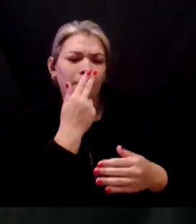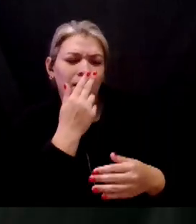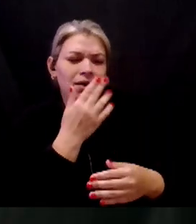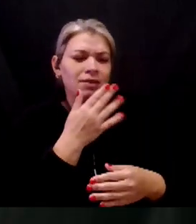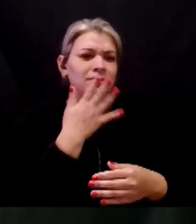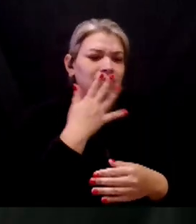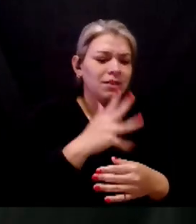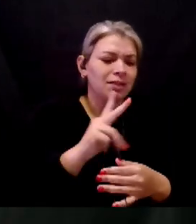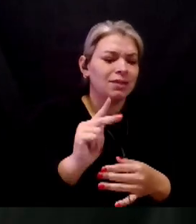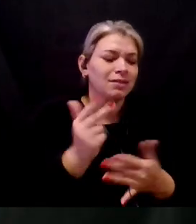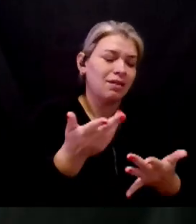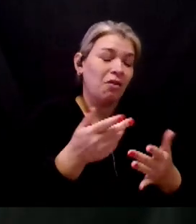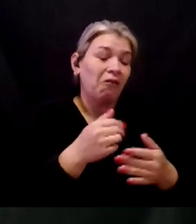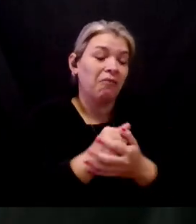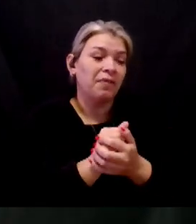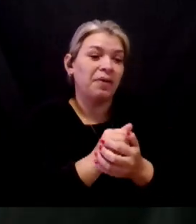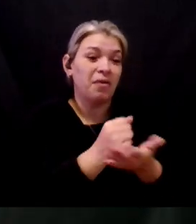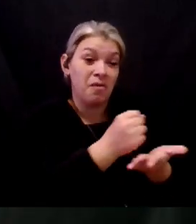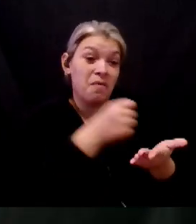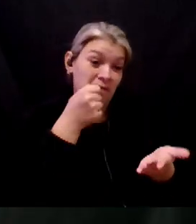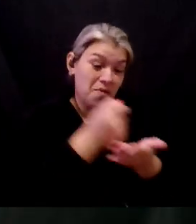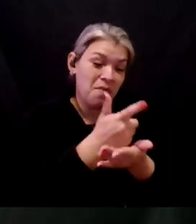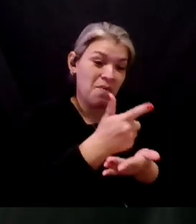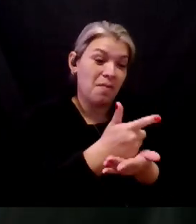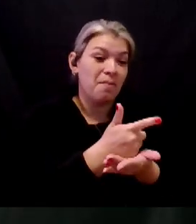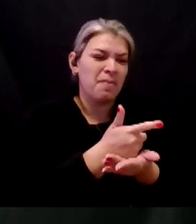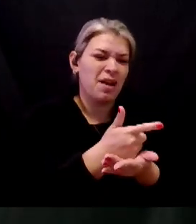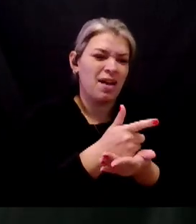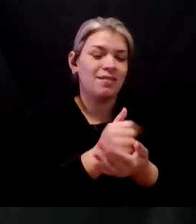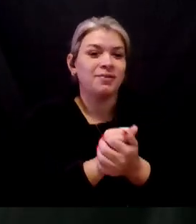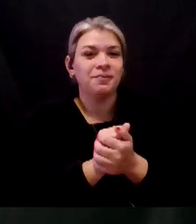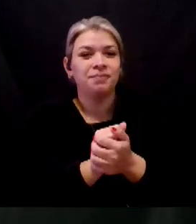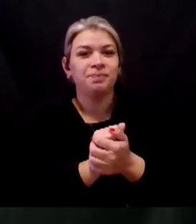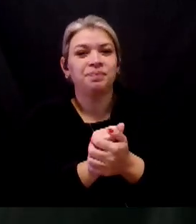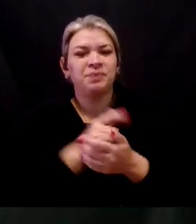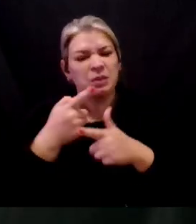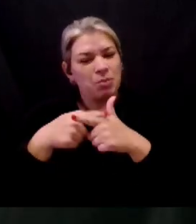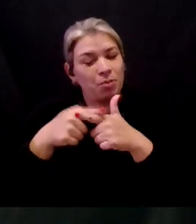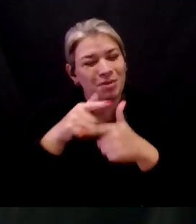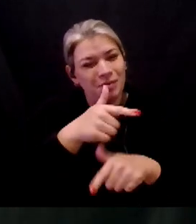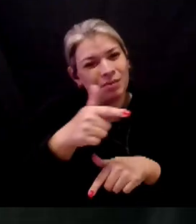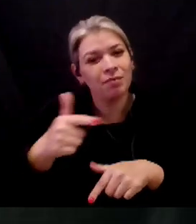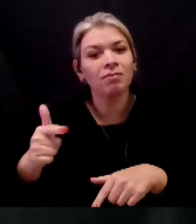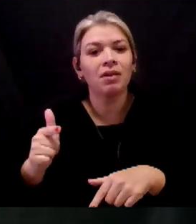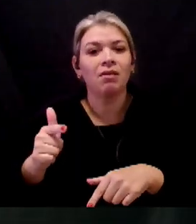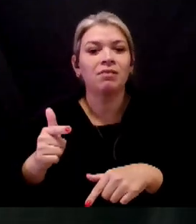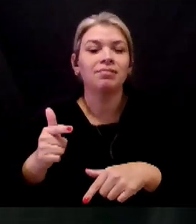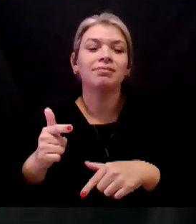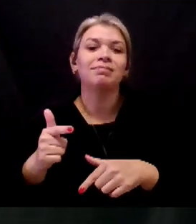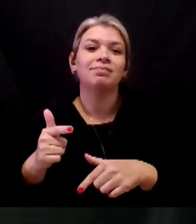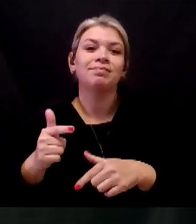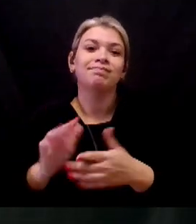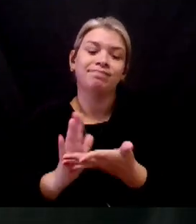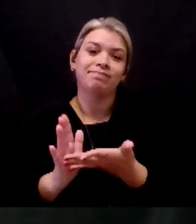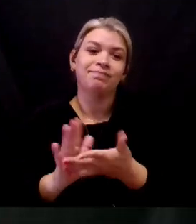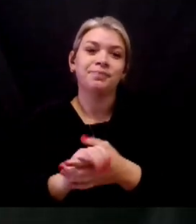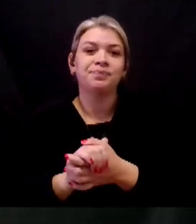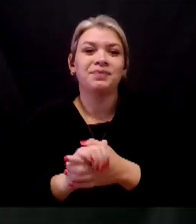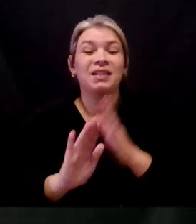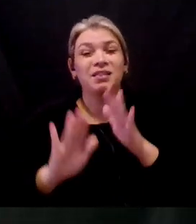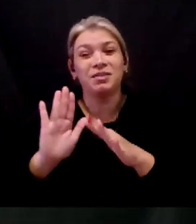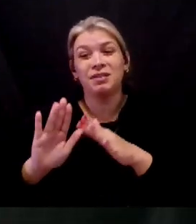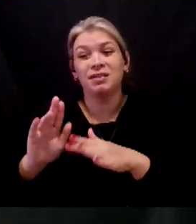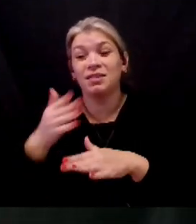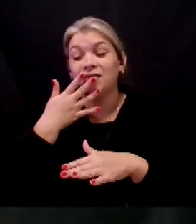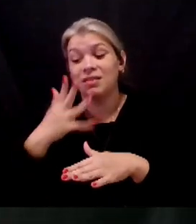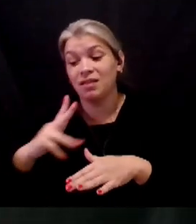pequenininha a utilizar isso, que você acha que tá levando um produto que não vai fazer mal, e daqui a pouco você vê a criança, ela tá sendo